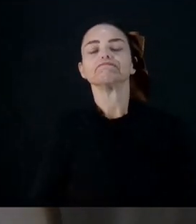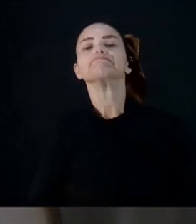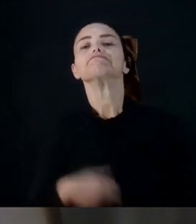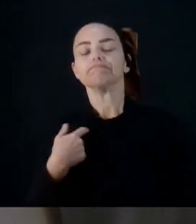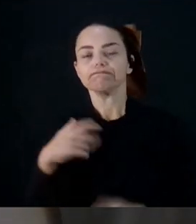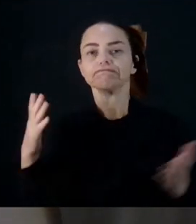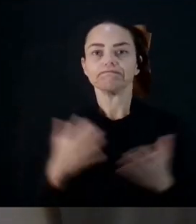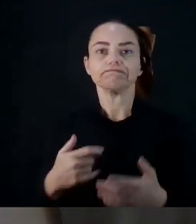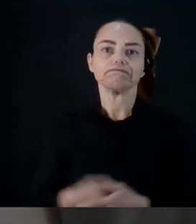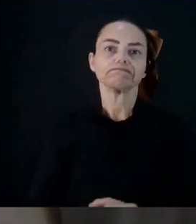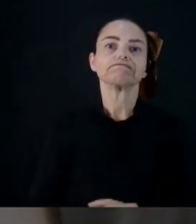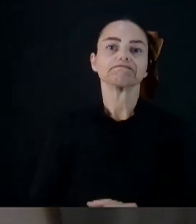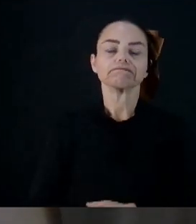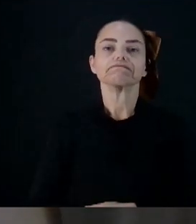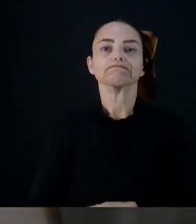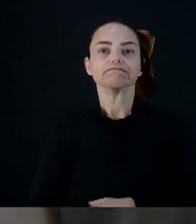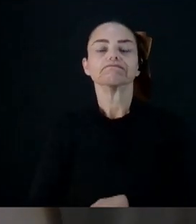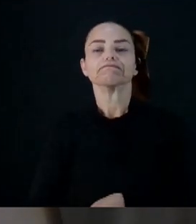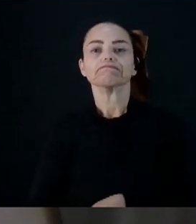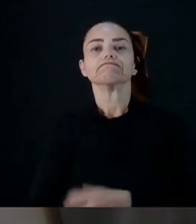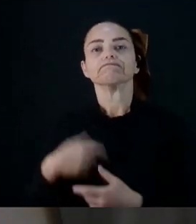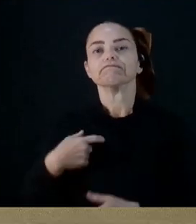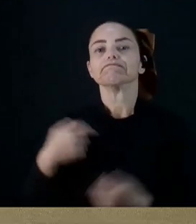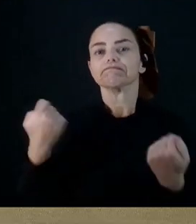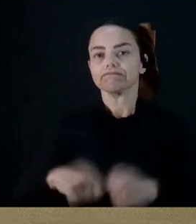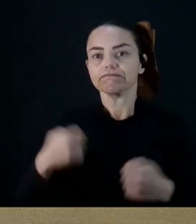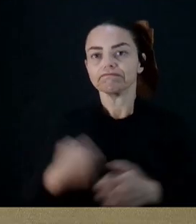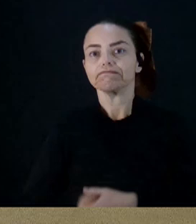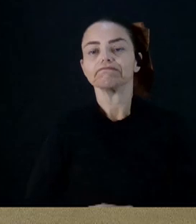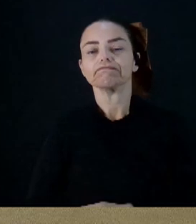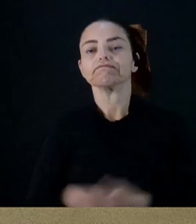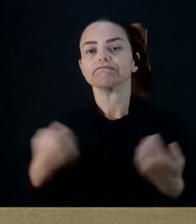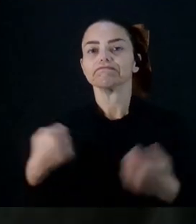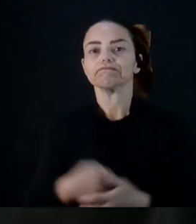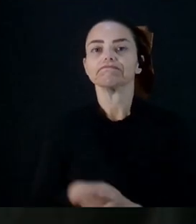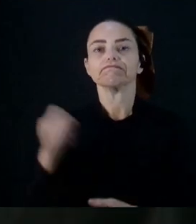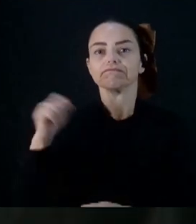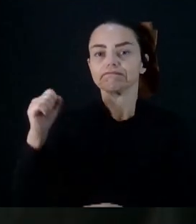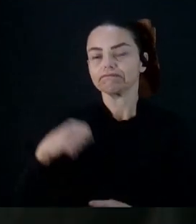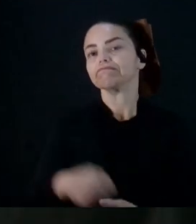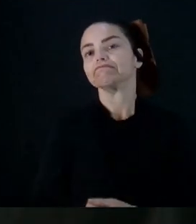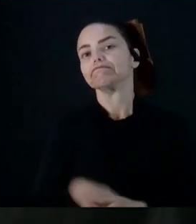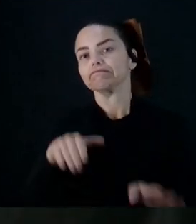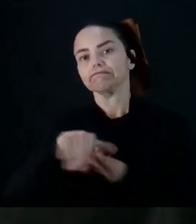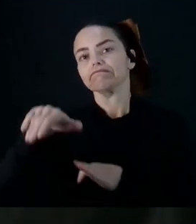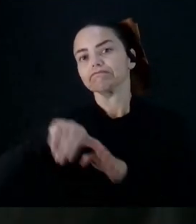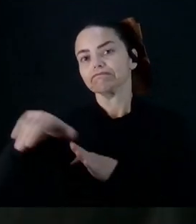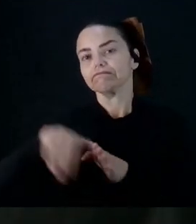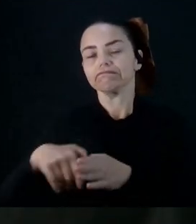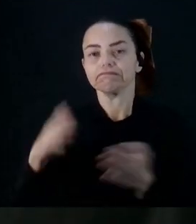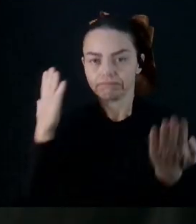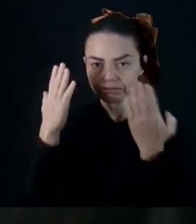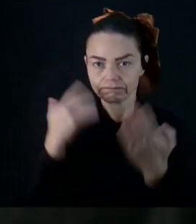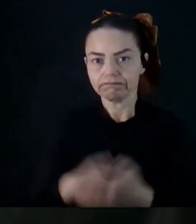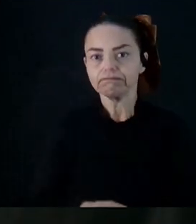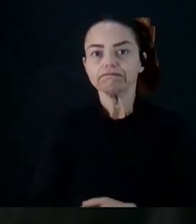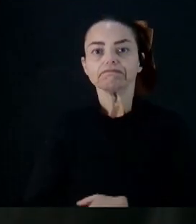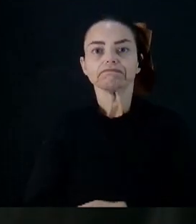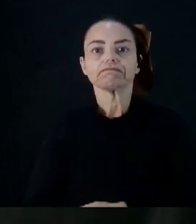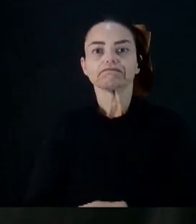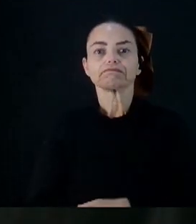de imagem, né? Já está em excesso. E que precisa, sim, de uma orientação psicológica, gente, com